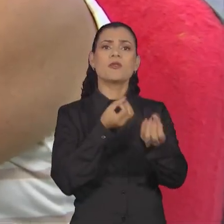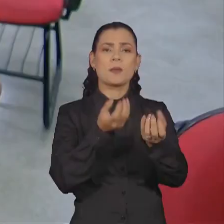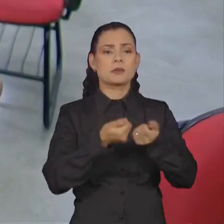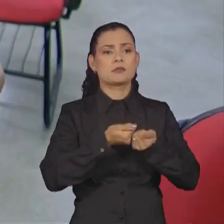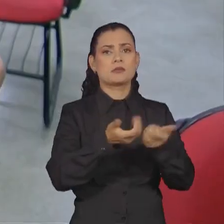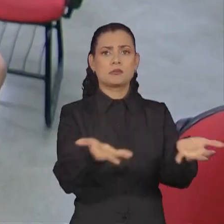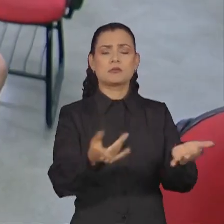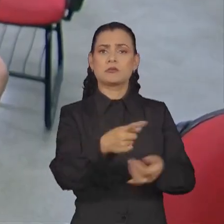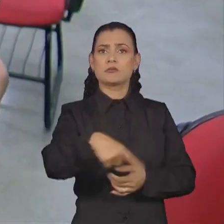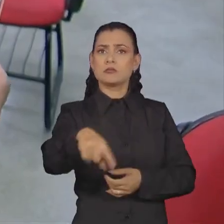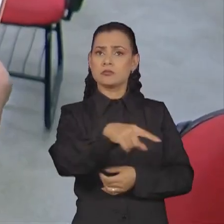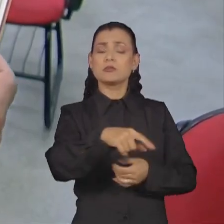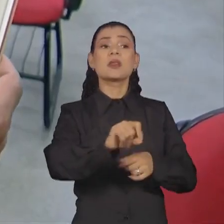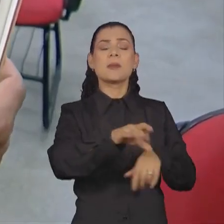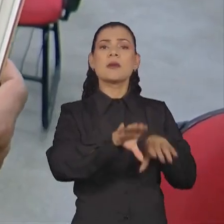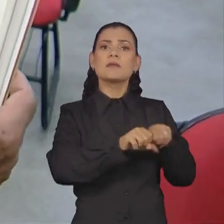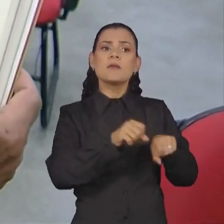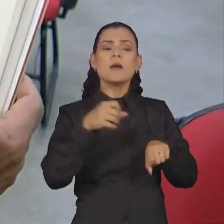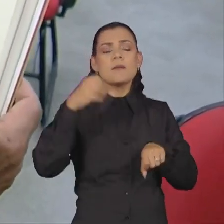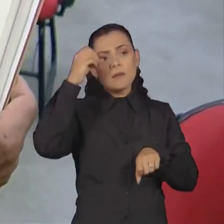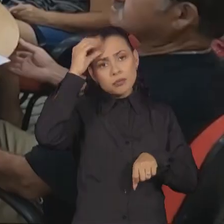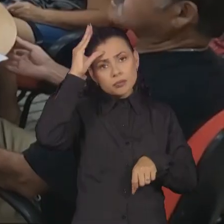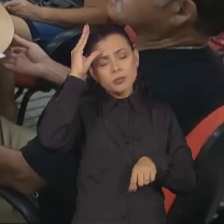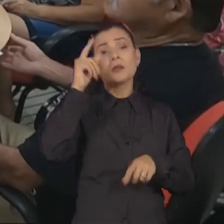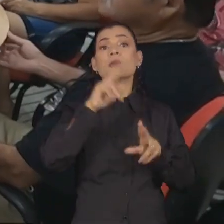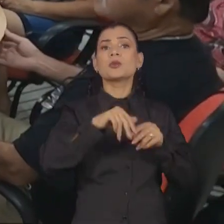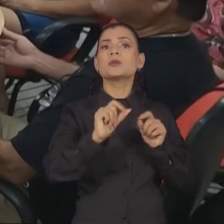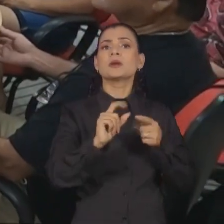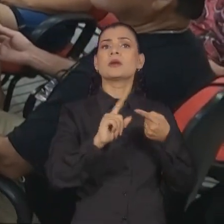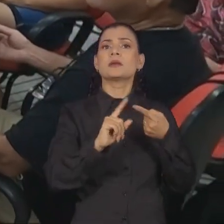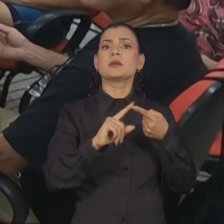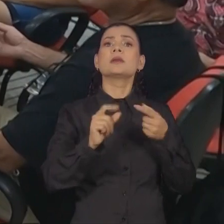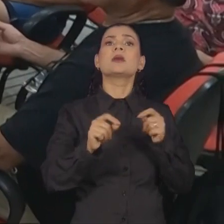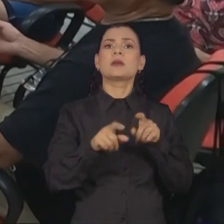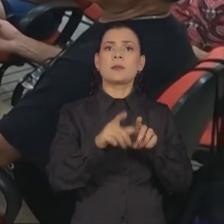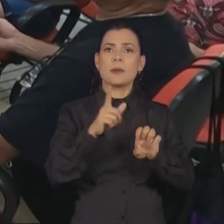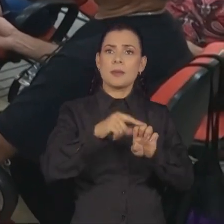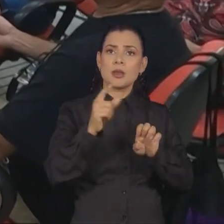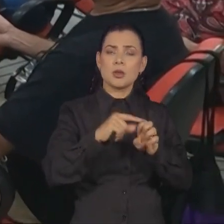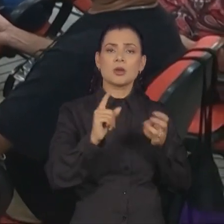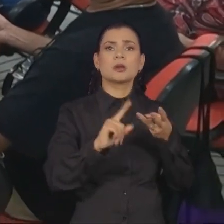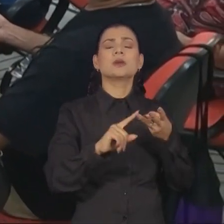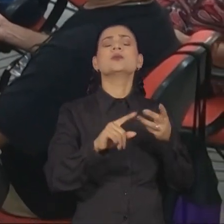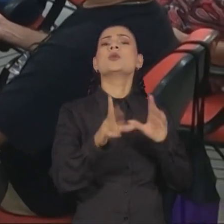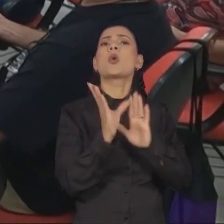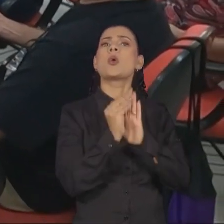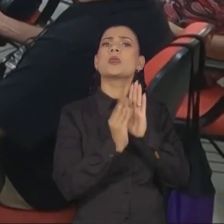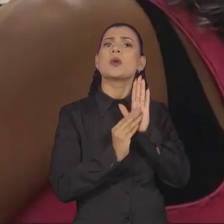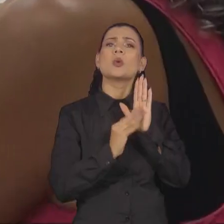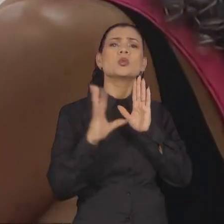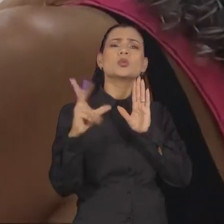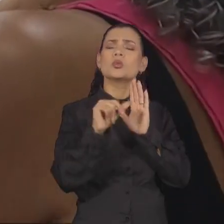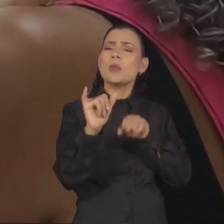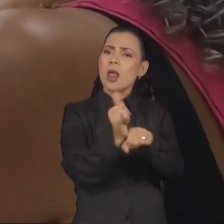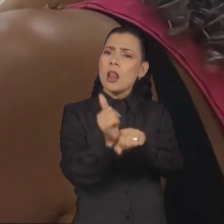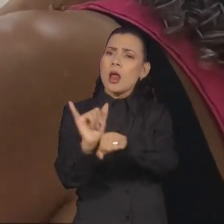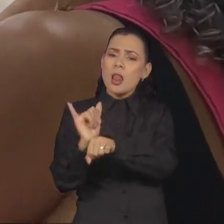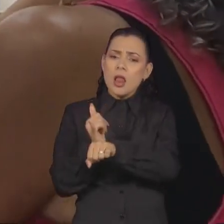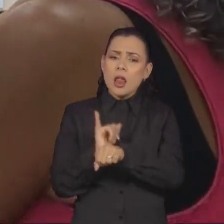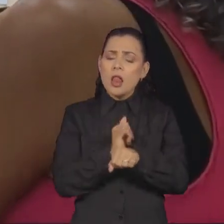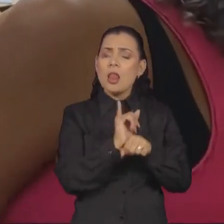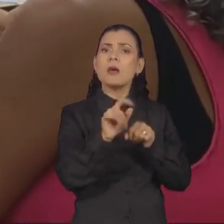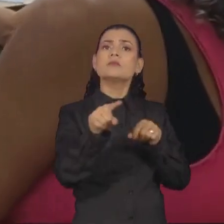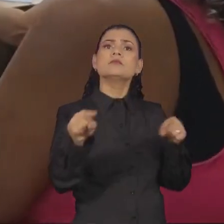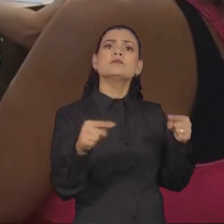do conteúdo formativo, nós colocamos empreendedorismo e todo o conteúdo foi pensado de uma maneira